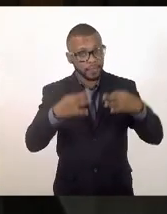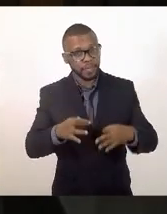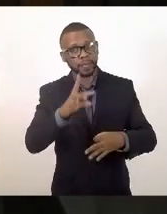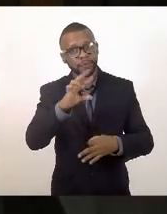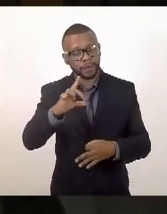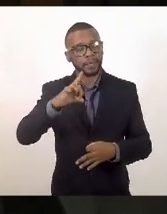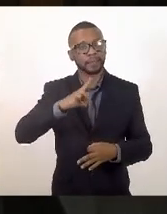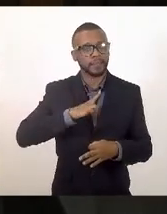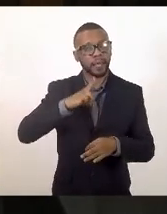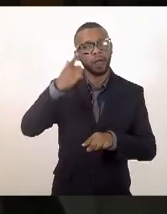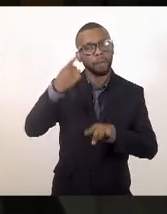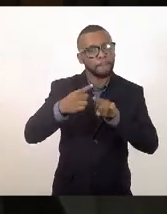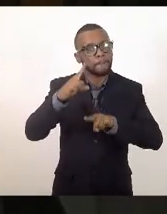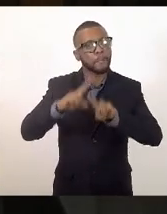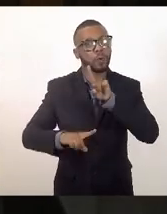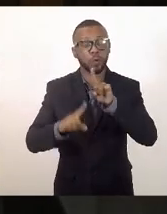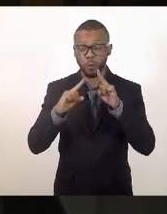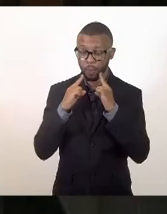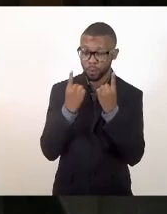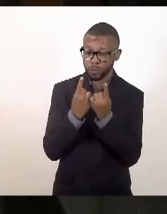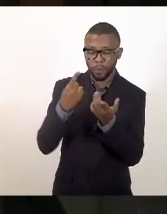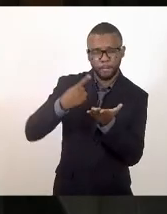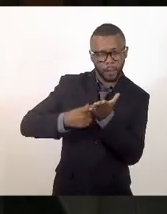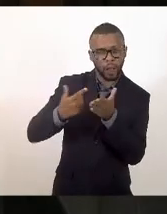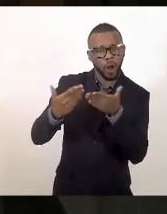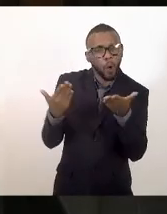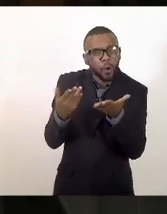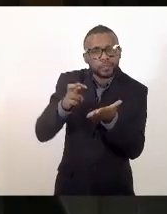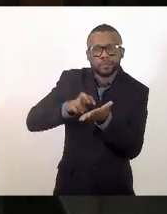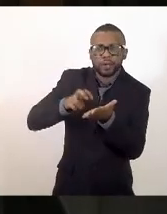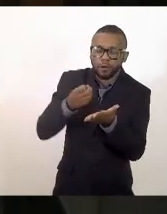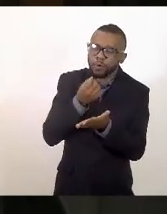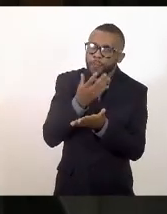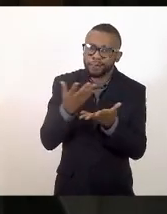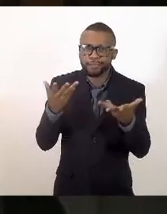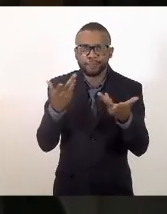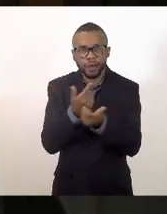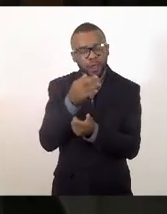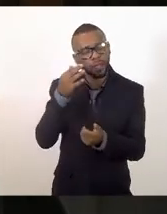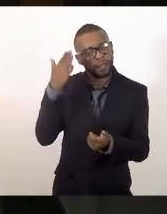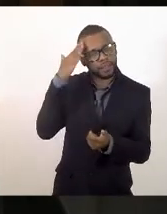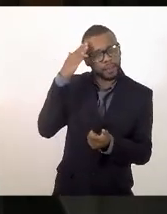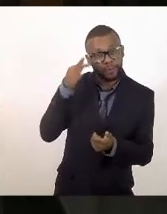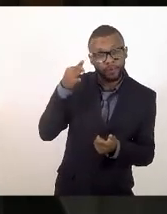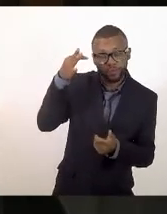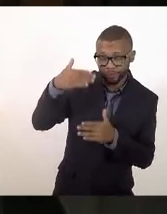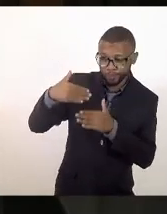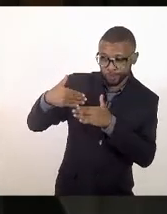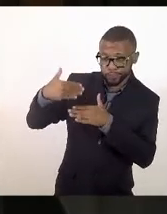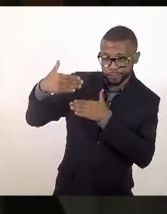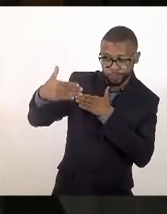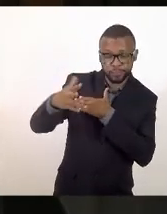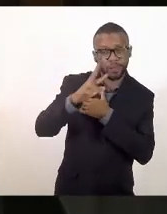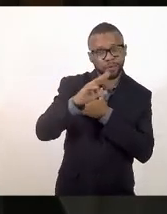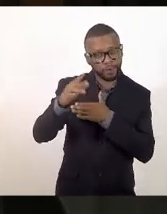êxito ainda, uma boa reunião hoje, e que as próximas virão por aí, contem com a Comissão de Servidores